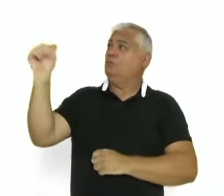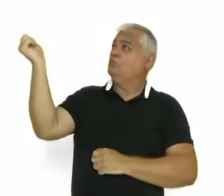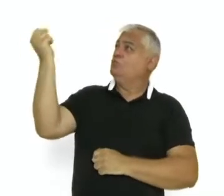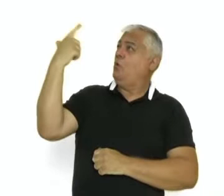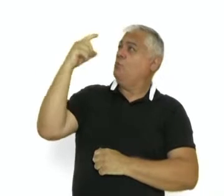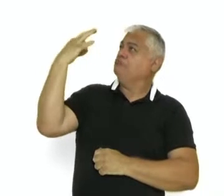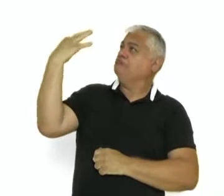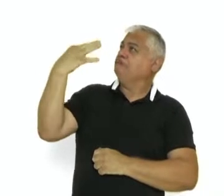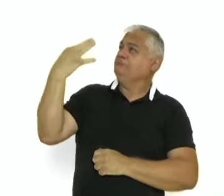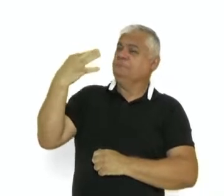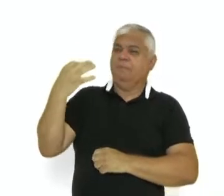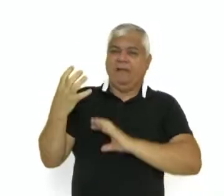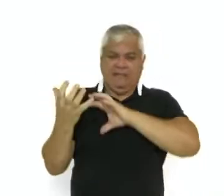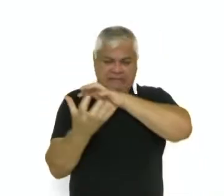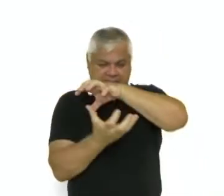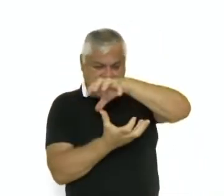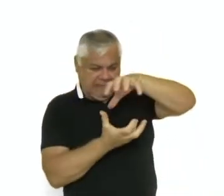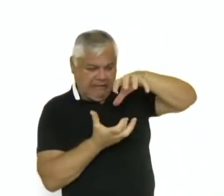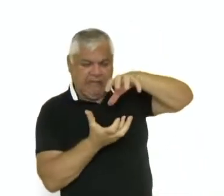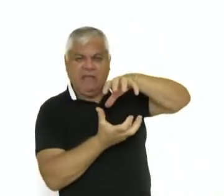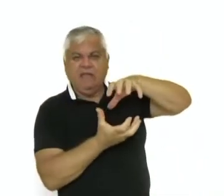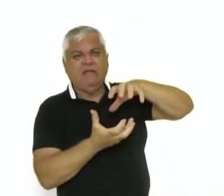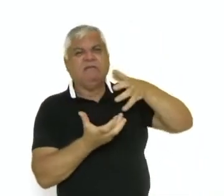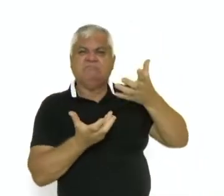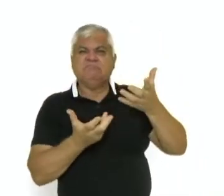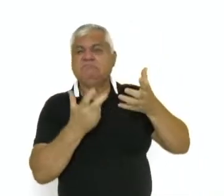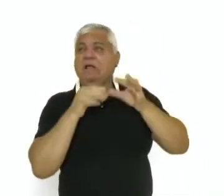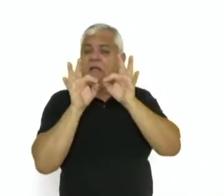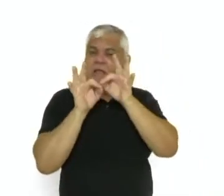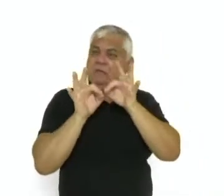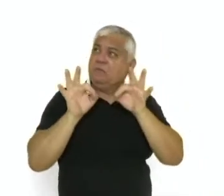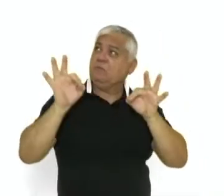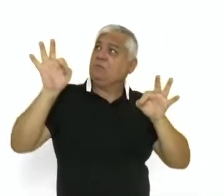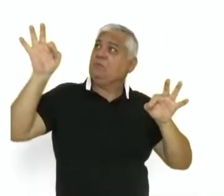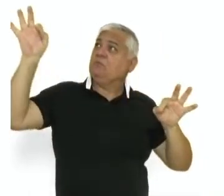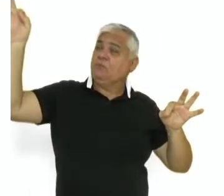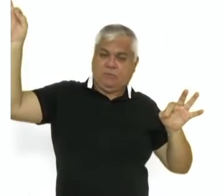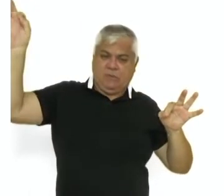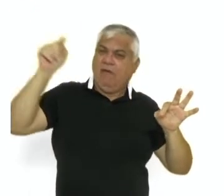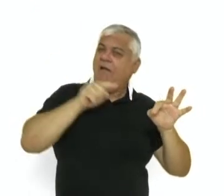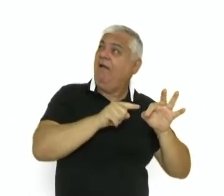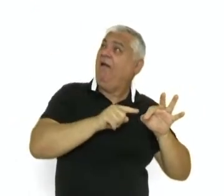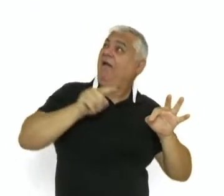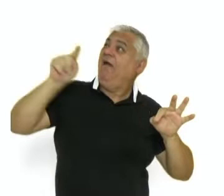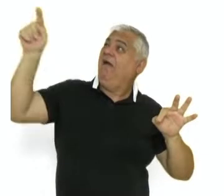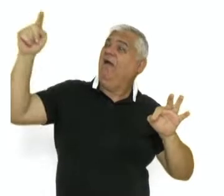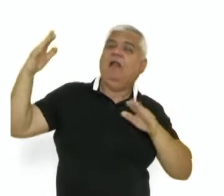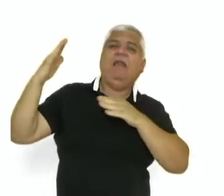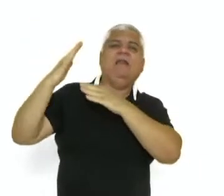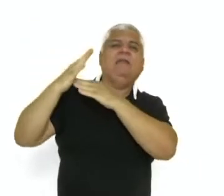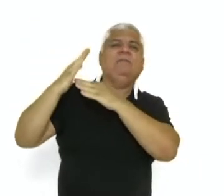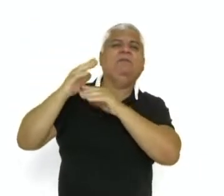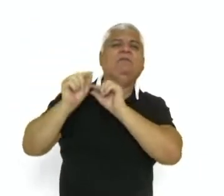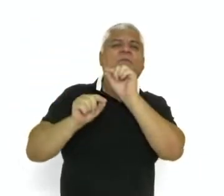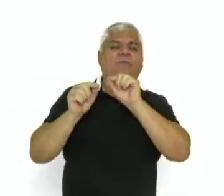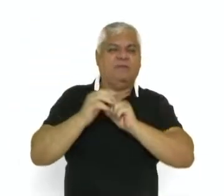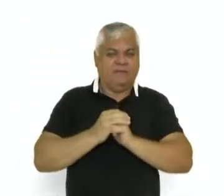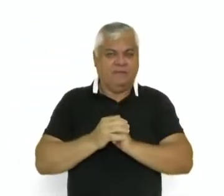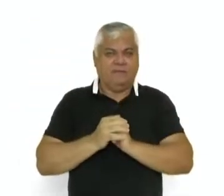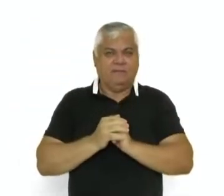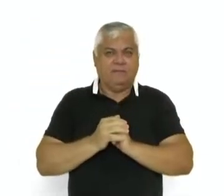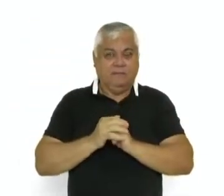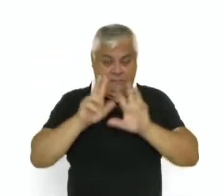limite entre a terra e o céu era a chamada esfera lunar. Na Terra, os corpos